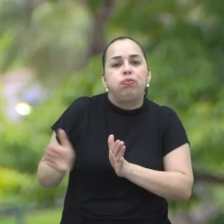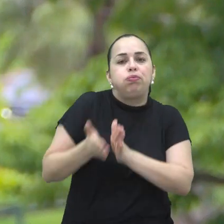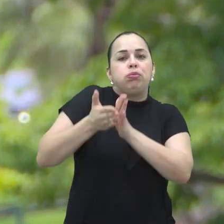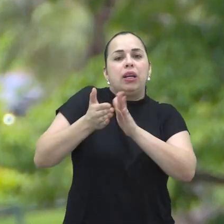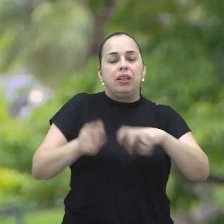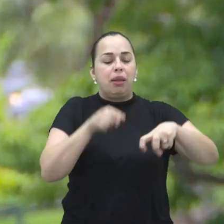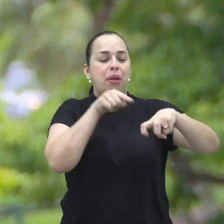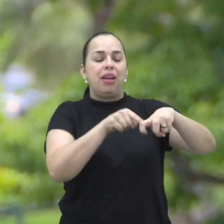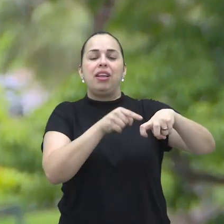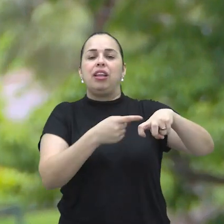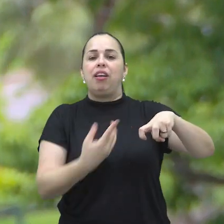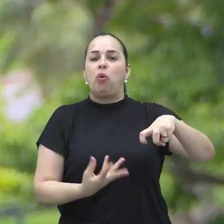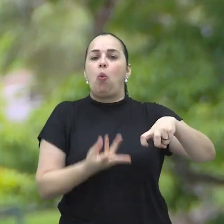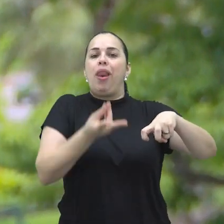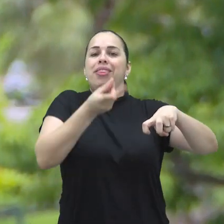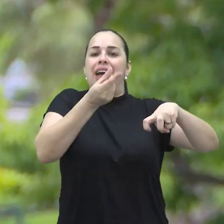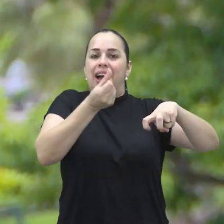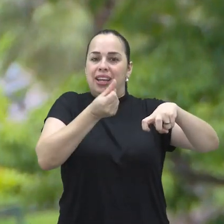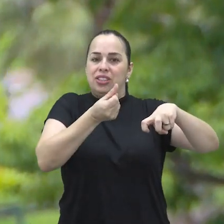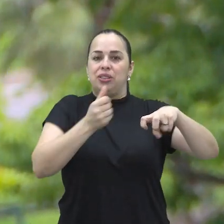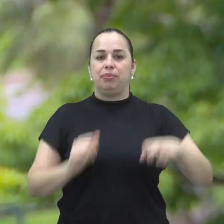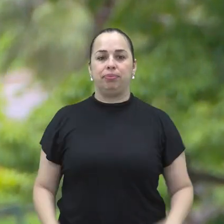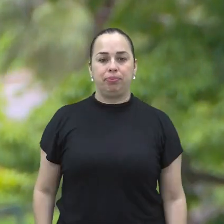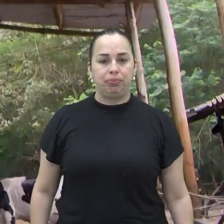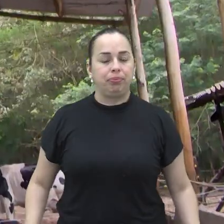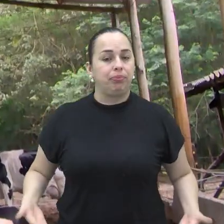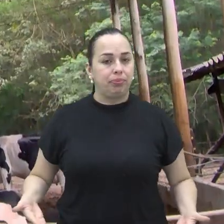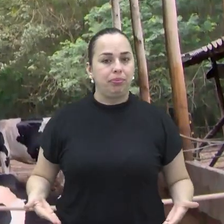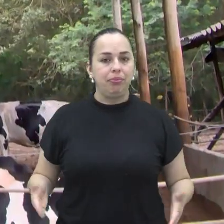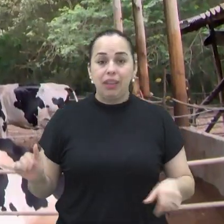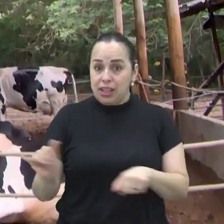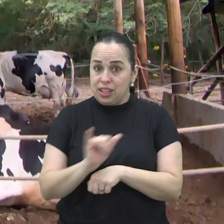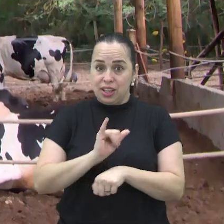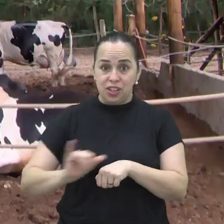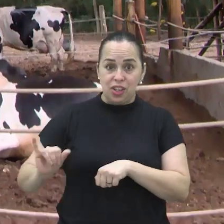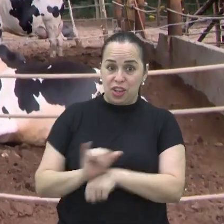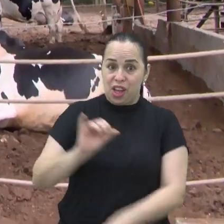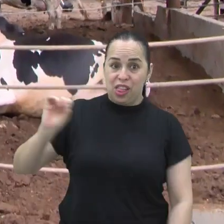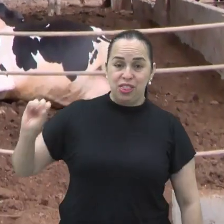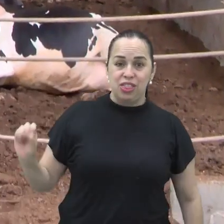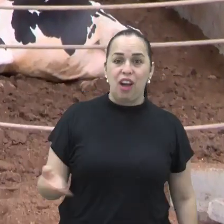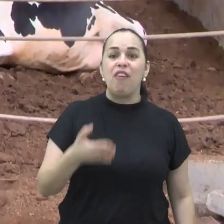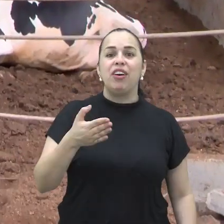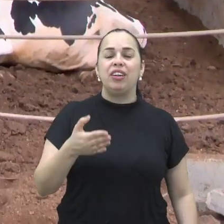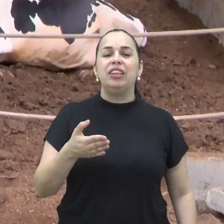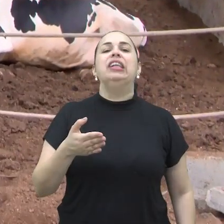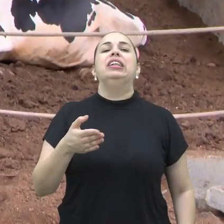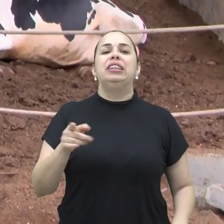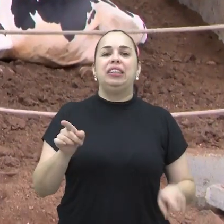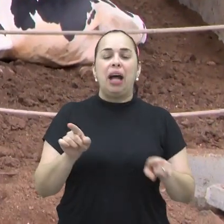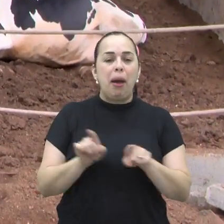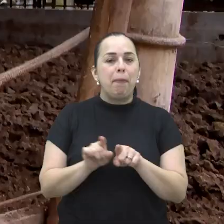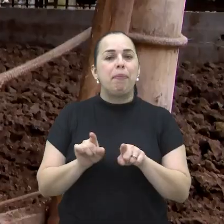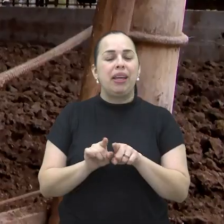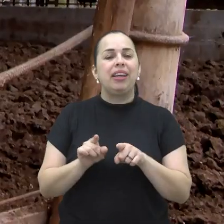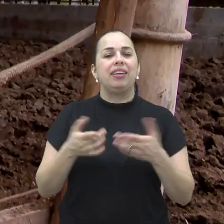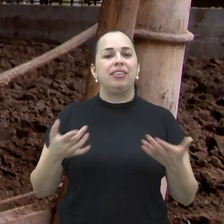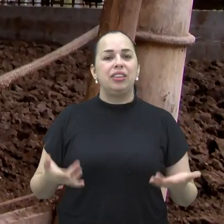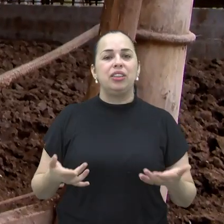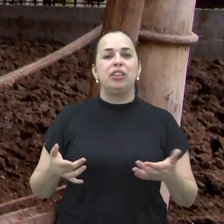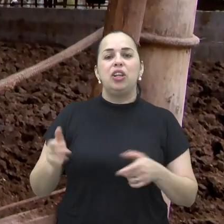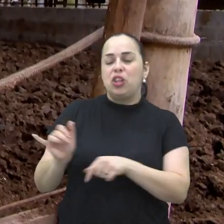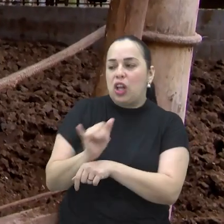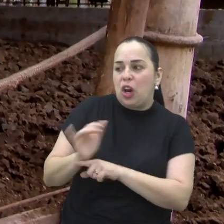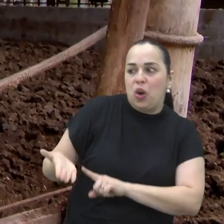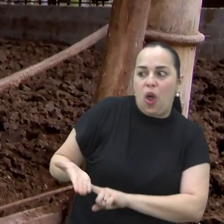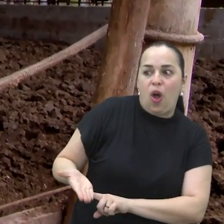trazendo qualidade e tecnologia para o homem do campo. A nova ferramenta também marca a chegada de uma presença maior